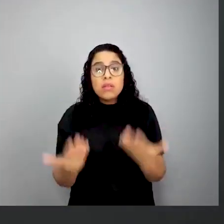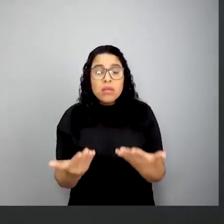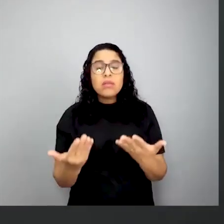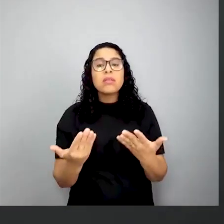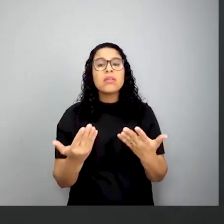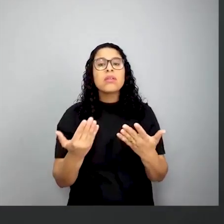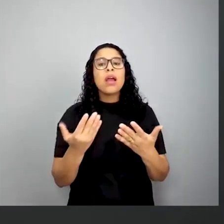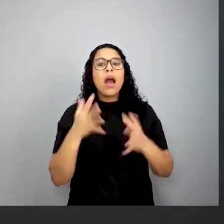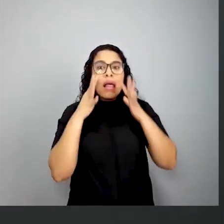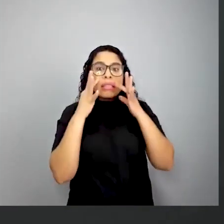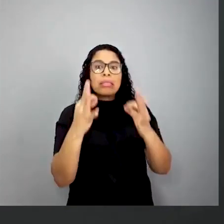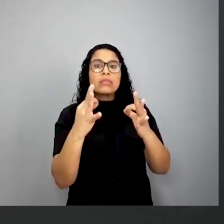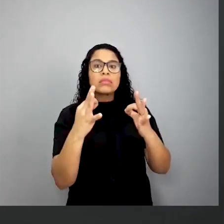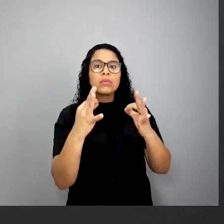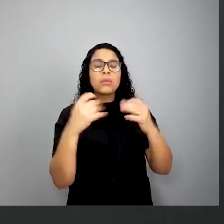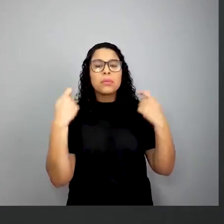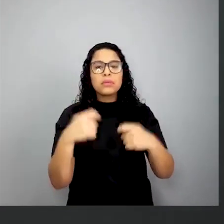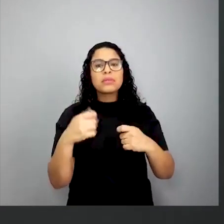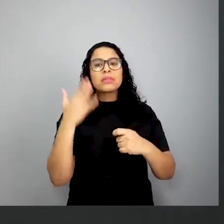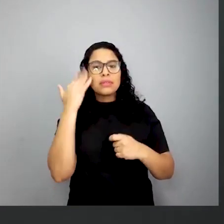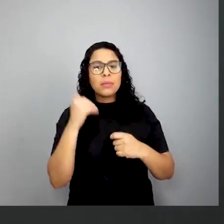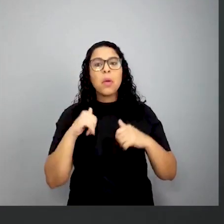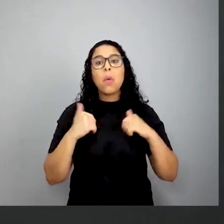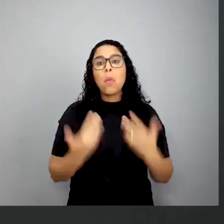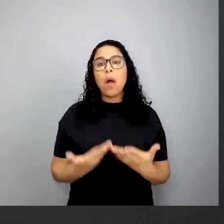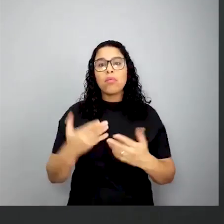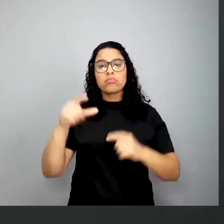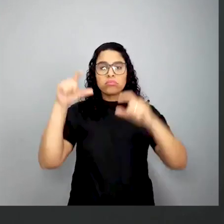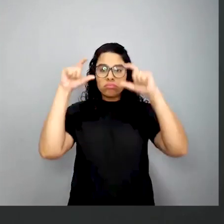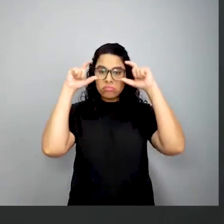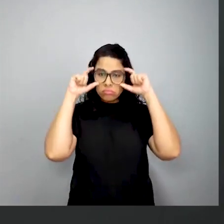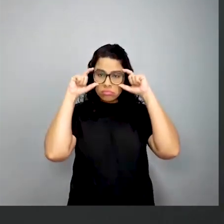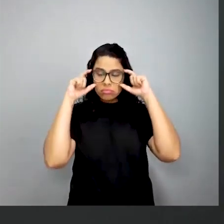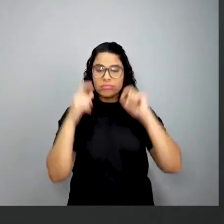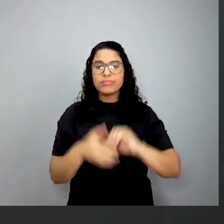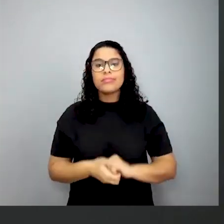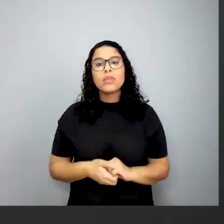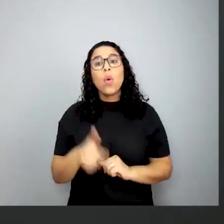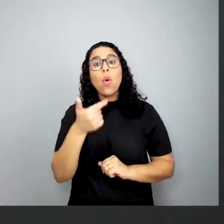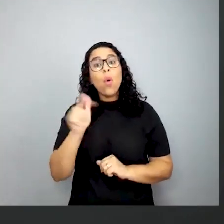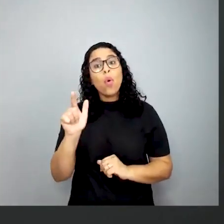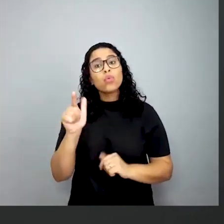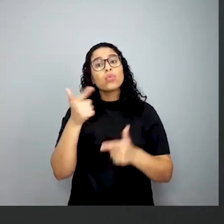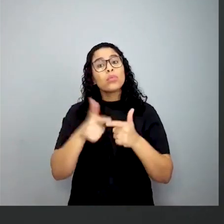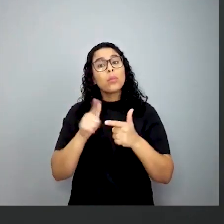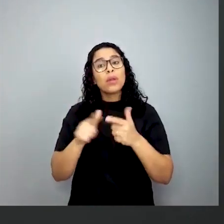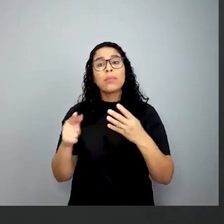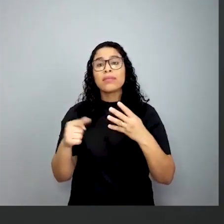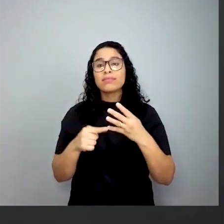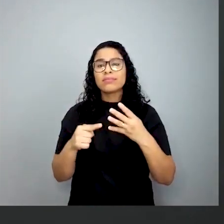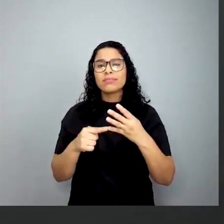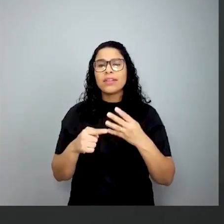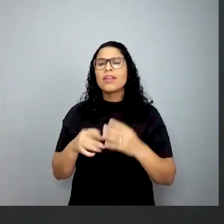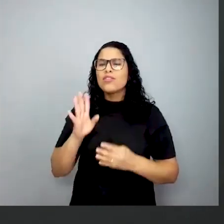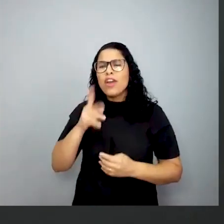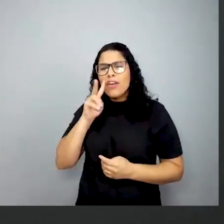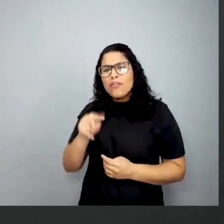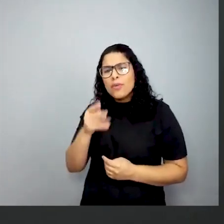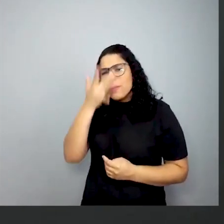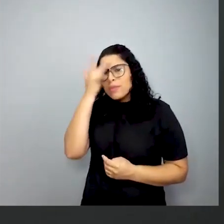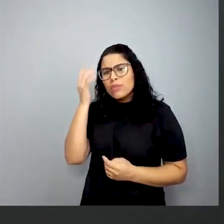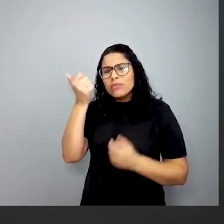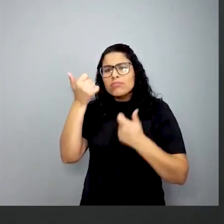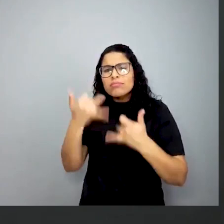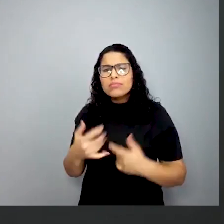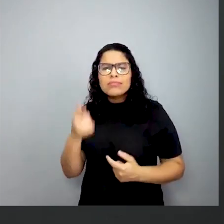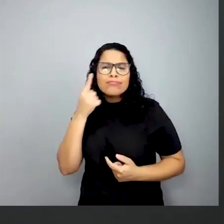fechar nossa aula, vamos falar de um que é a chamada vista cansada. Já ouviu essa? Presbiopia.